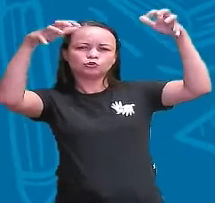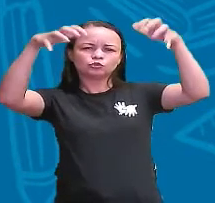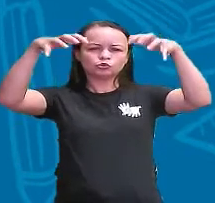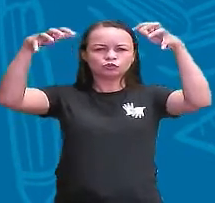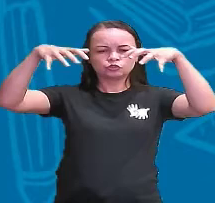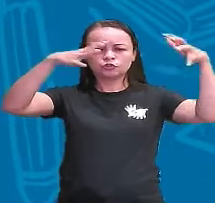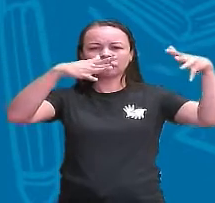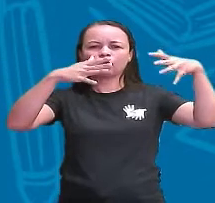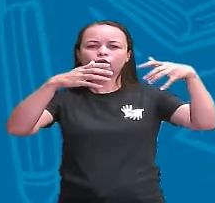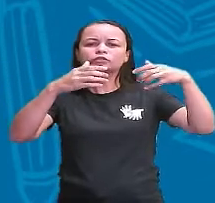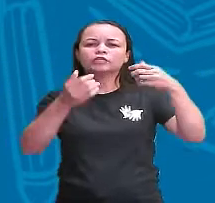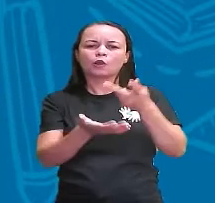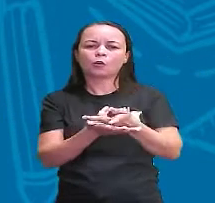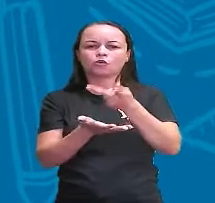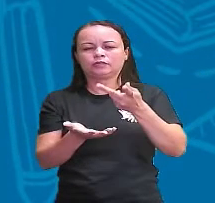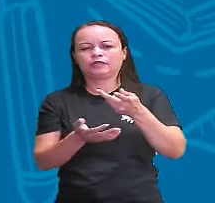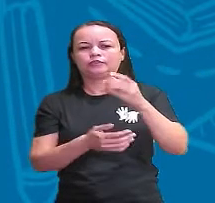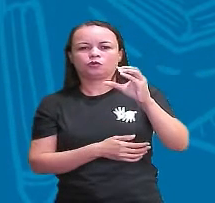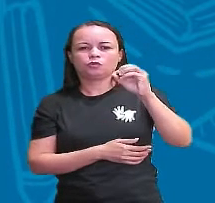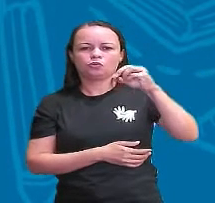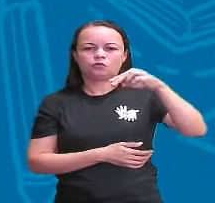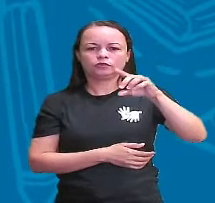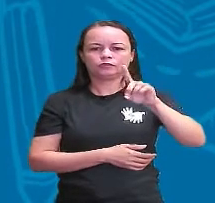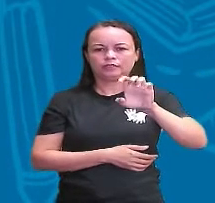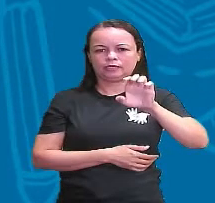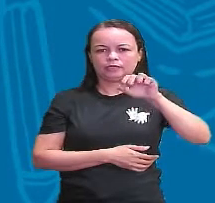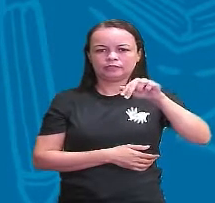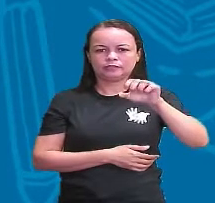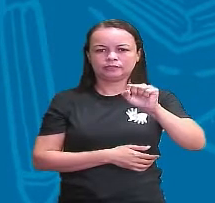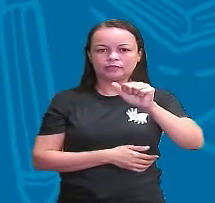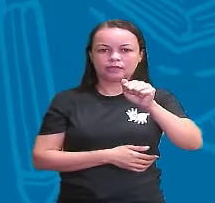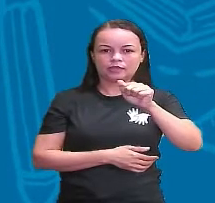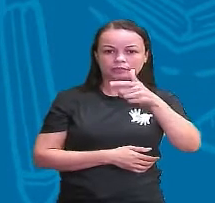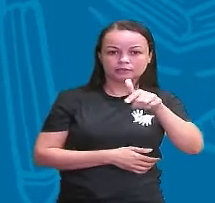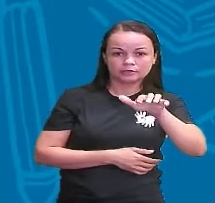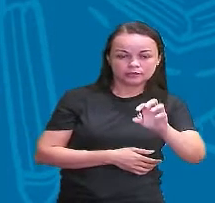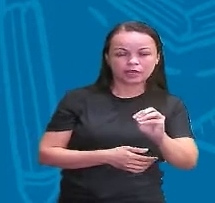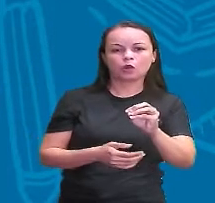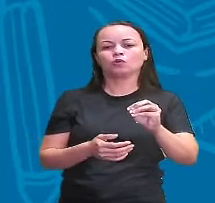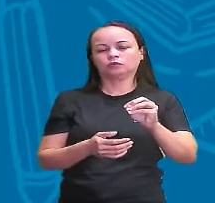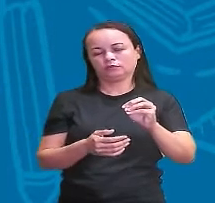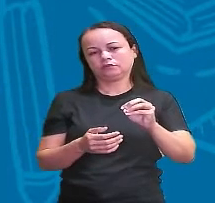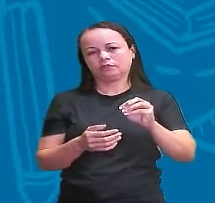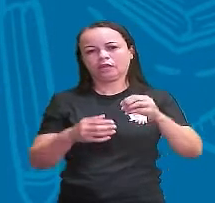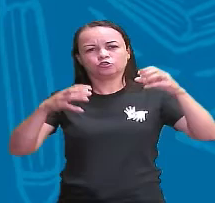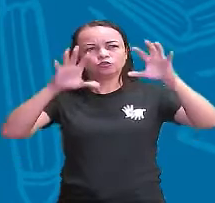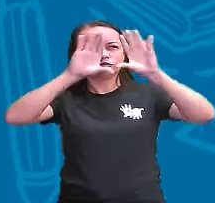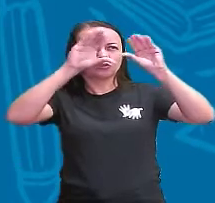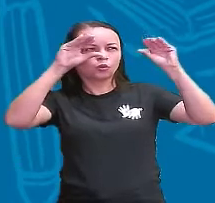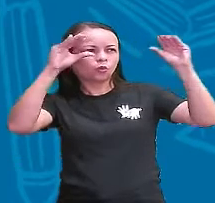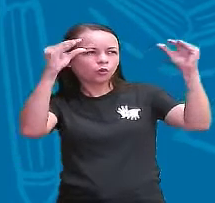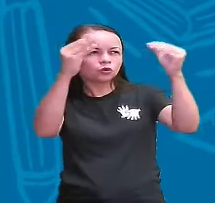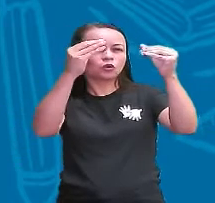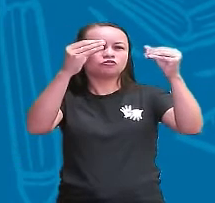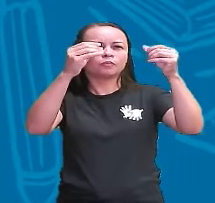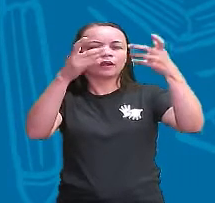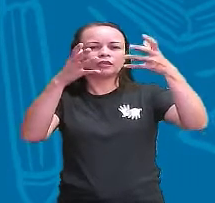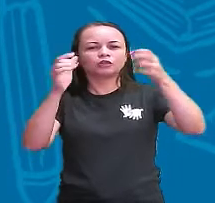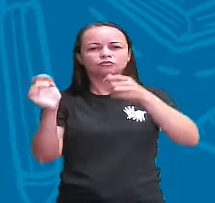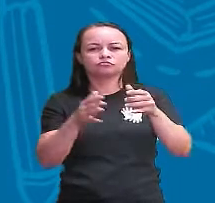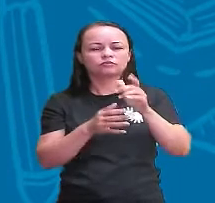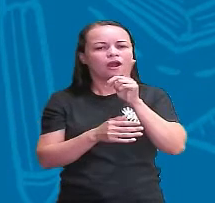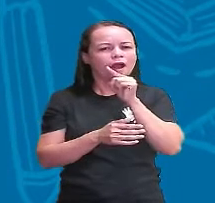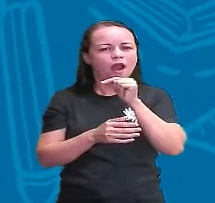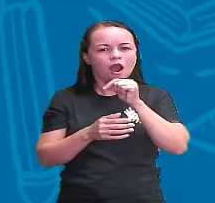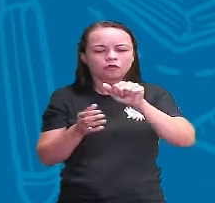haver a condensação das nuvens e vai haver uma precipitação, para que então aquele vapor de